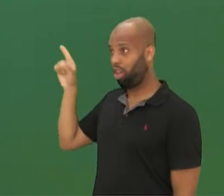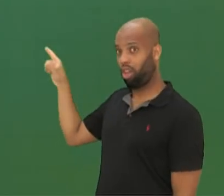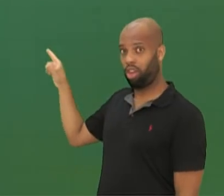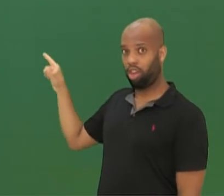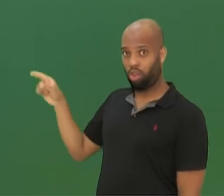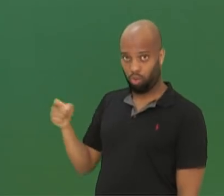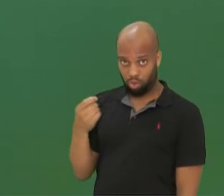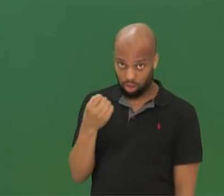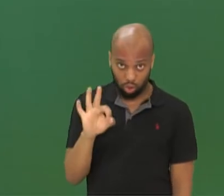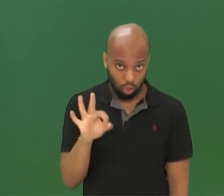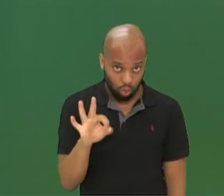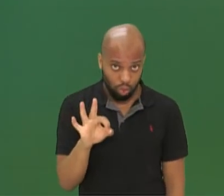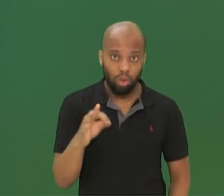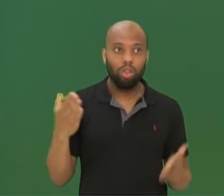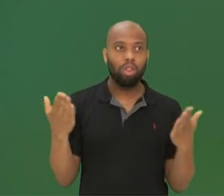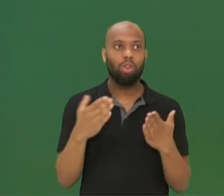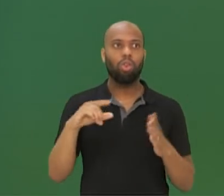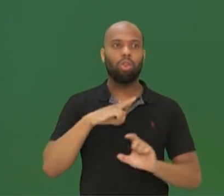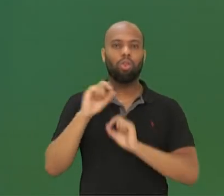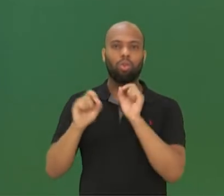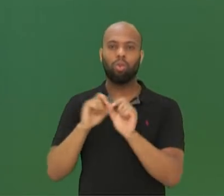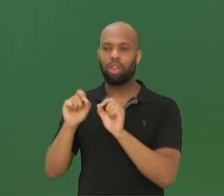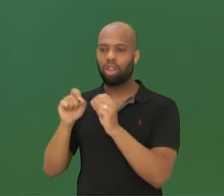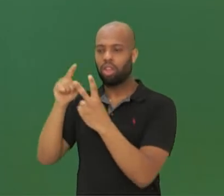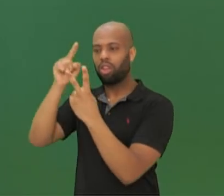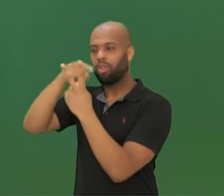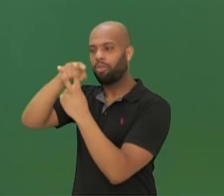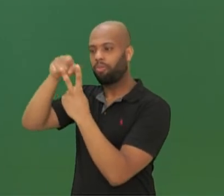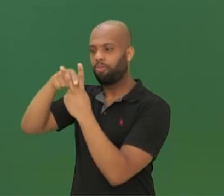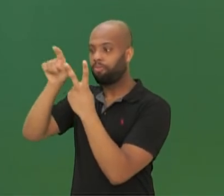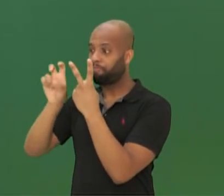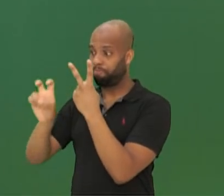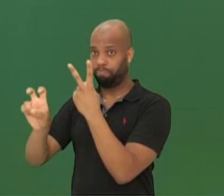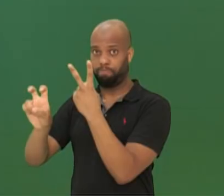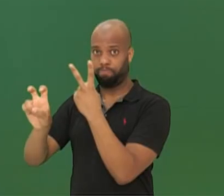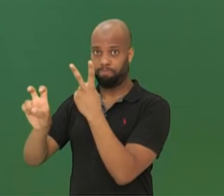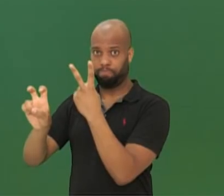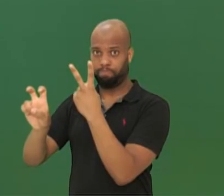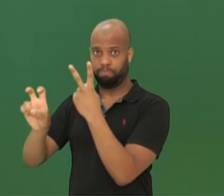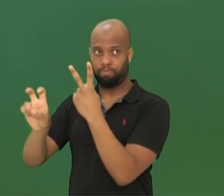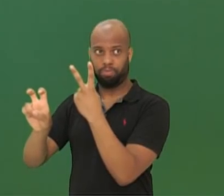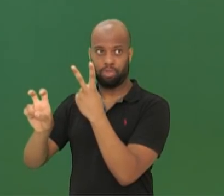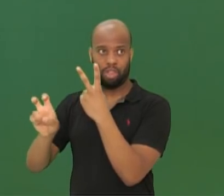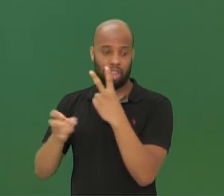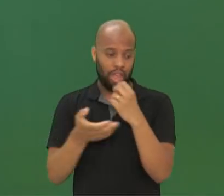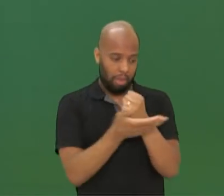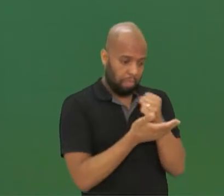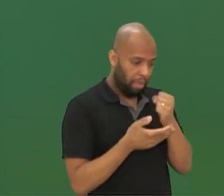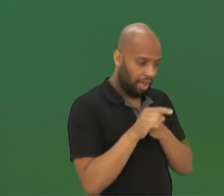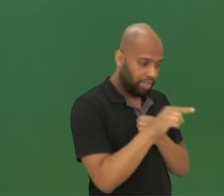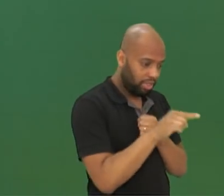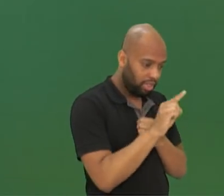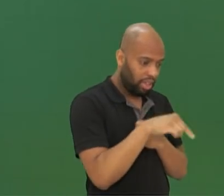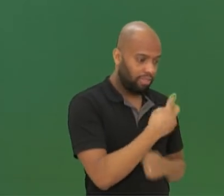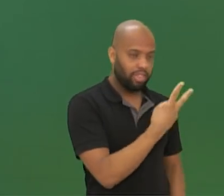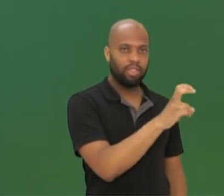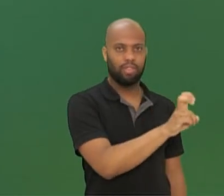Perceba que o radicando aqui é 5 e aqui a base dessa potência é